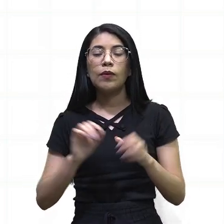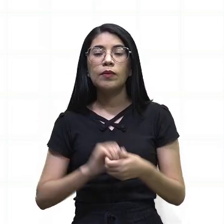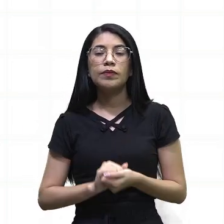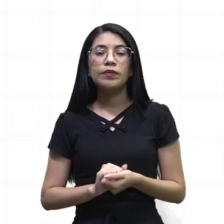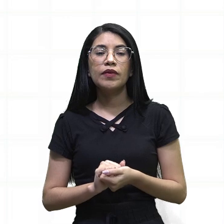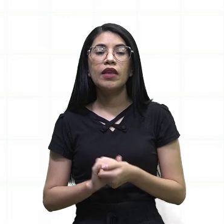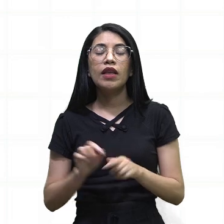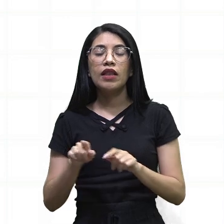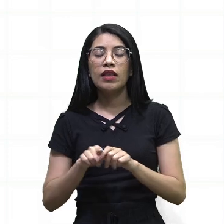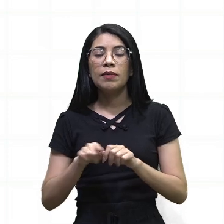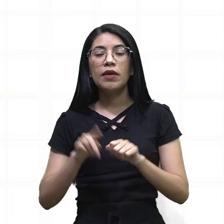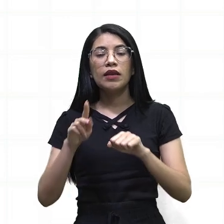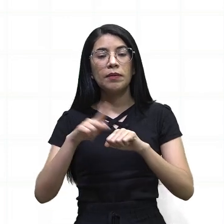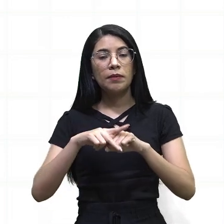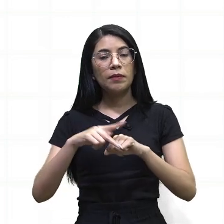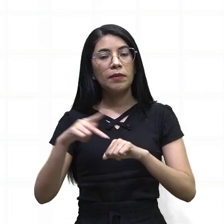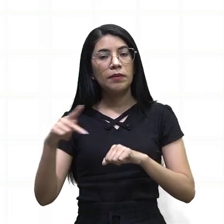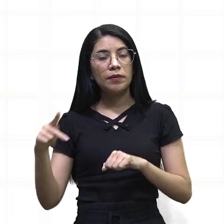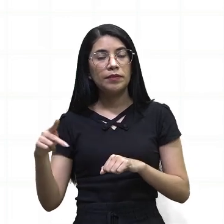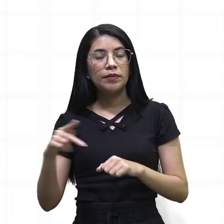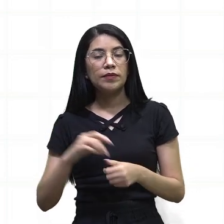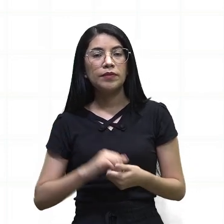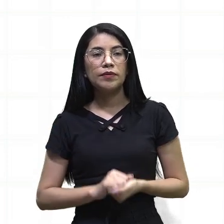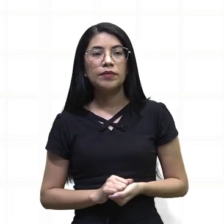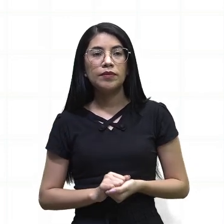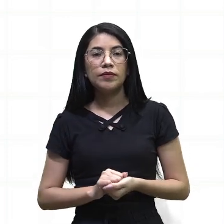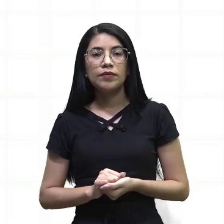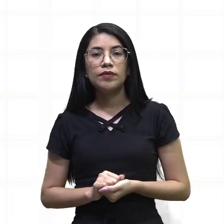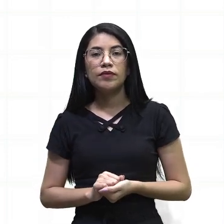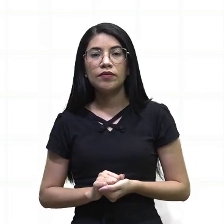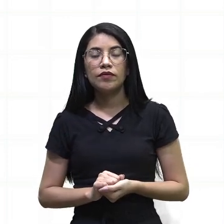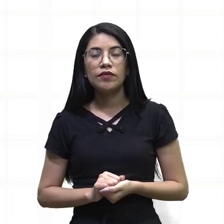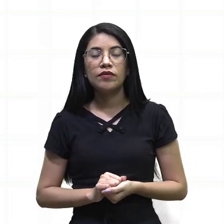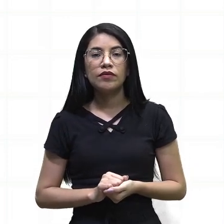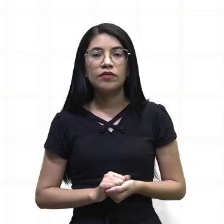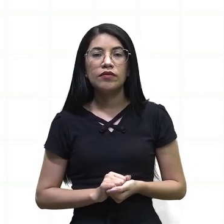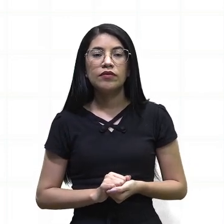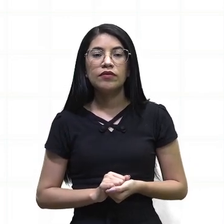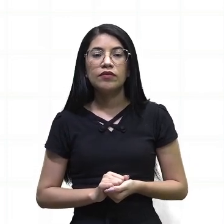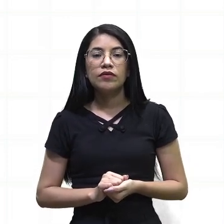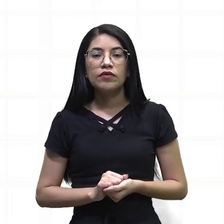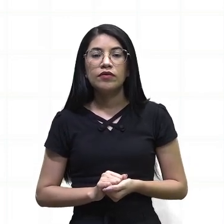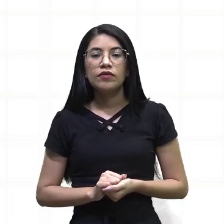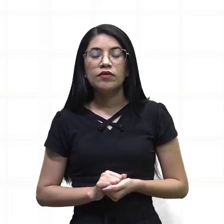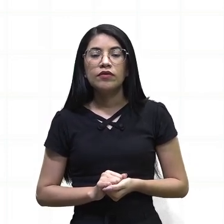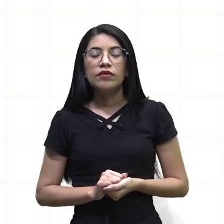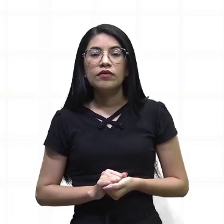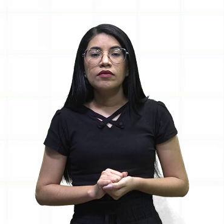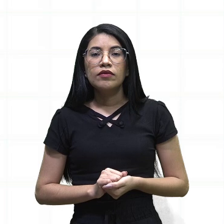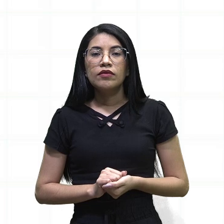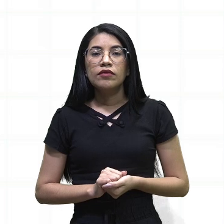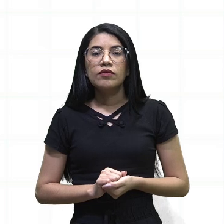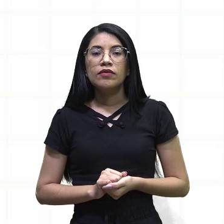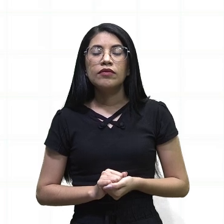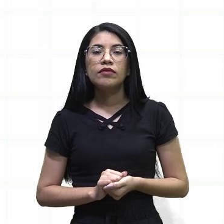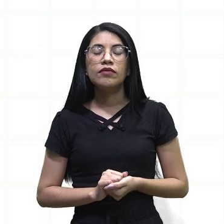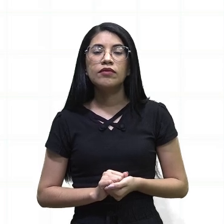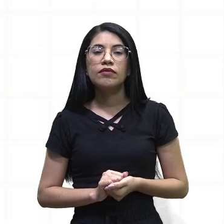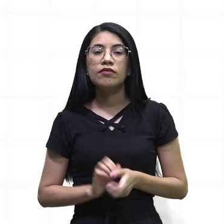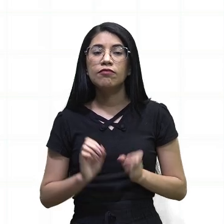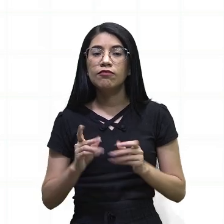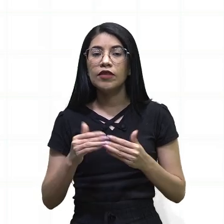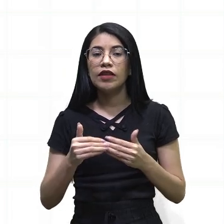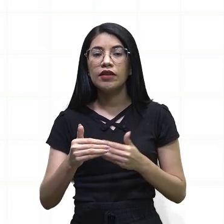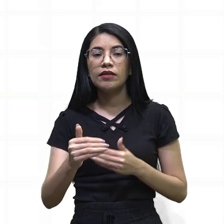fora do meu sujeito é o meu predicado, como acabei de colocar aqui de verde, tá bom? Muito bem. Vamos